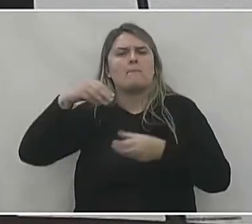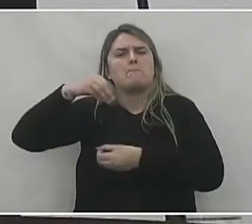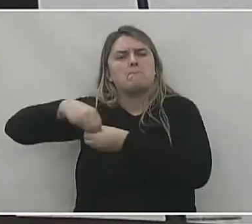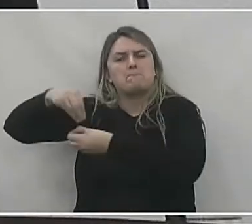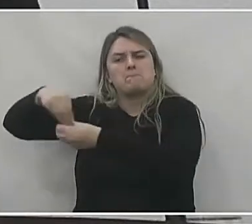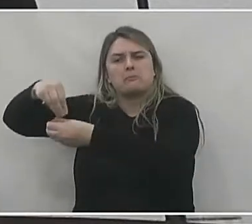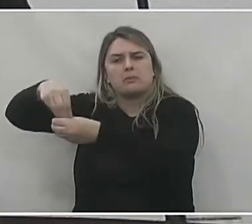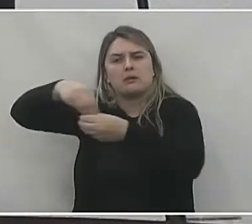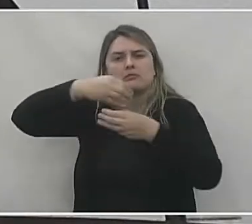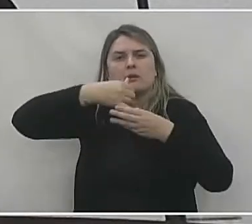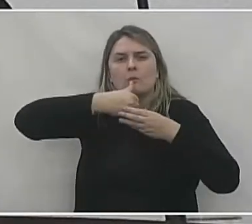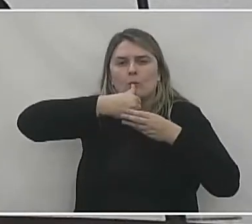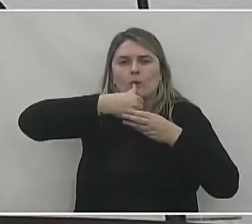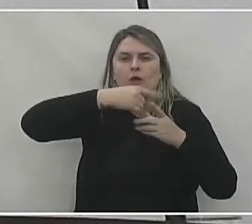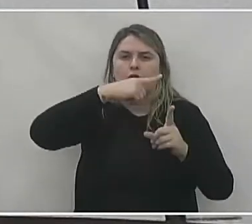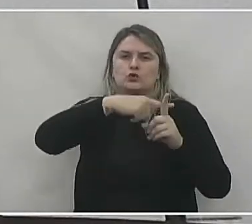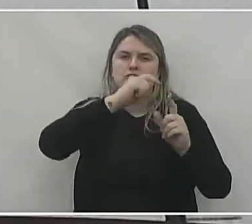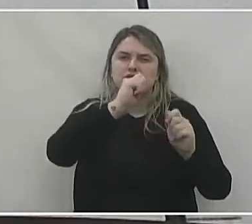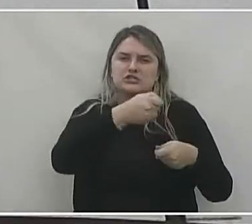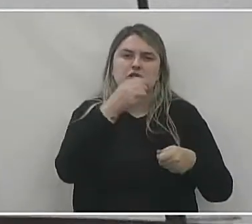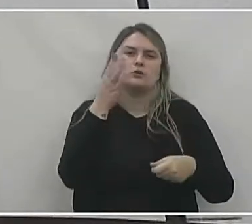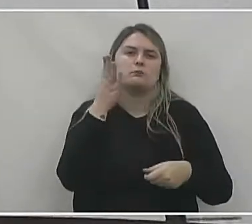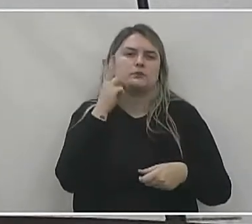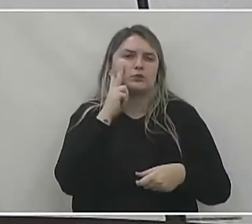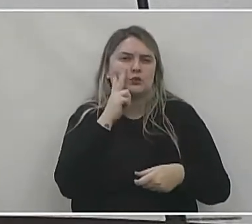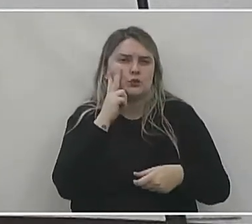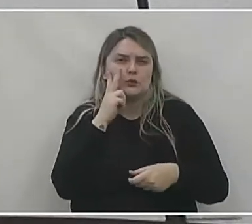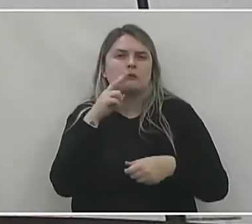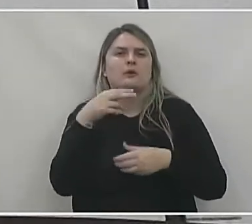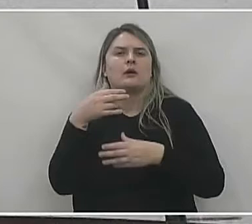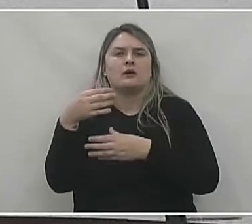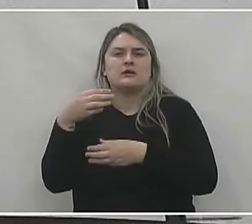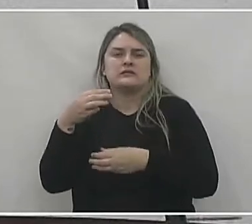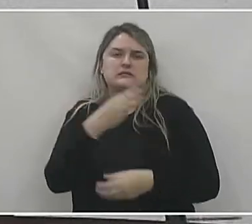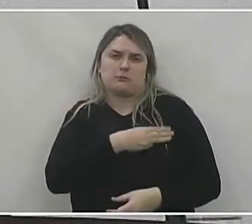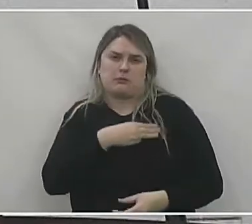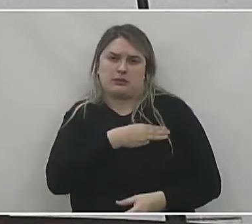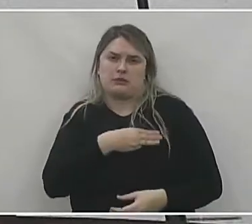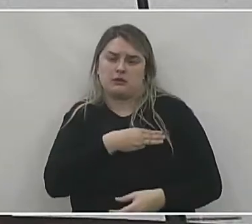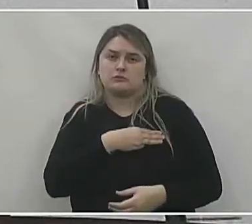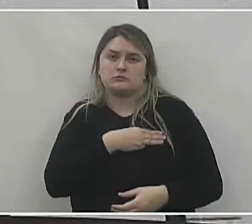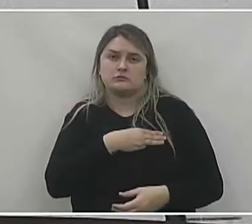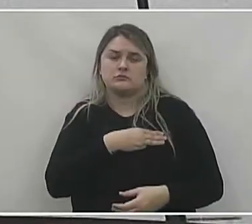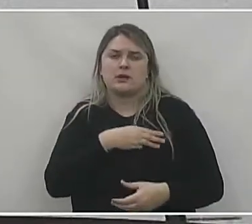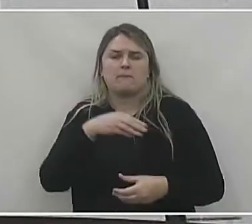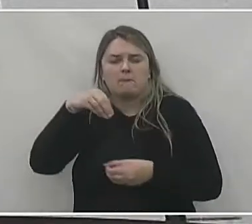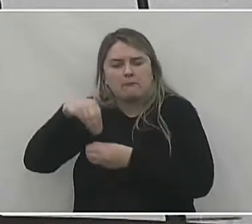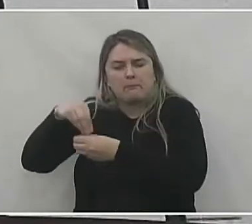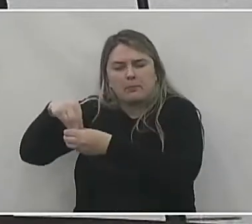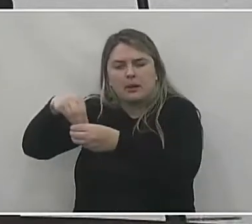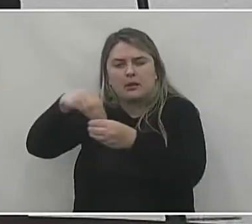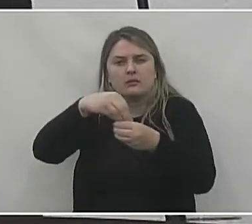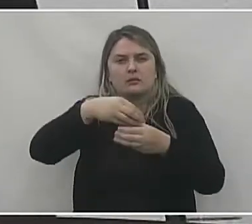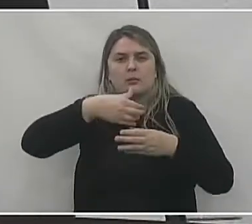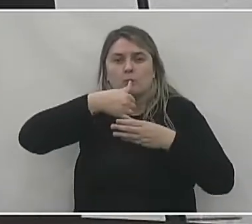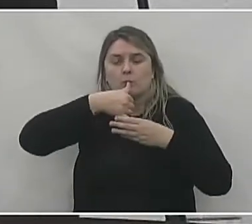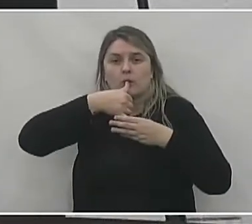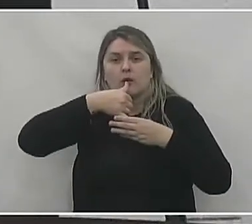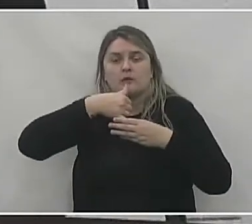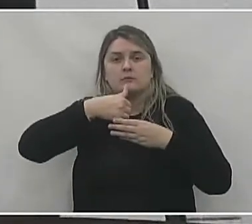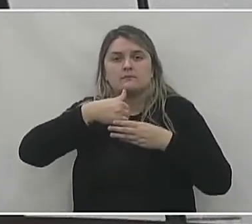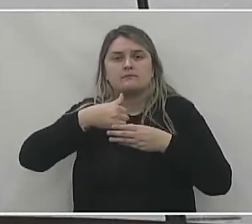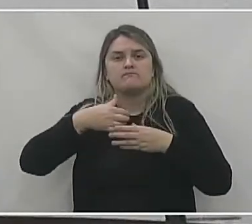mate. Cruz Machado, Bituruna, São Mateus do Sul, essa região é o maior produtor de erva mate. A